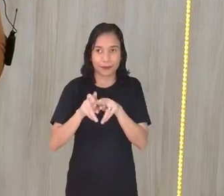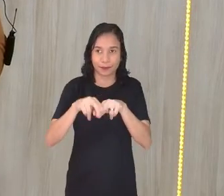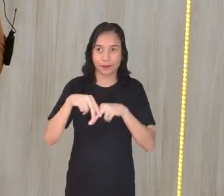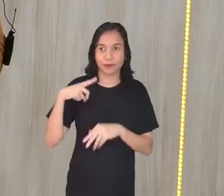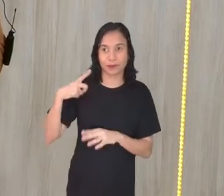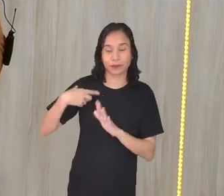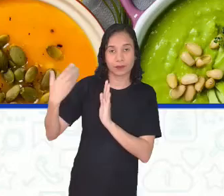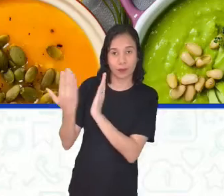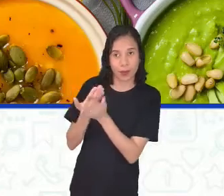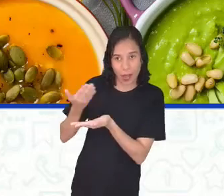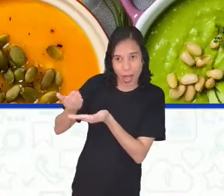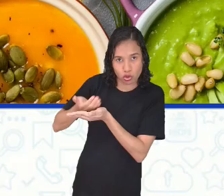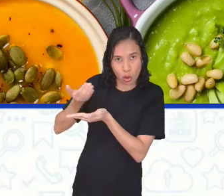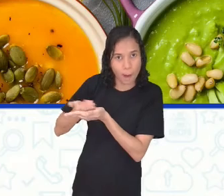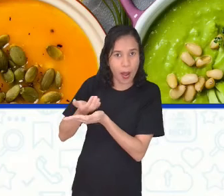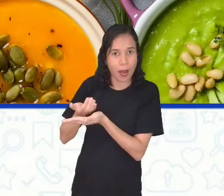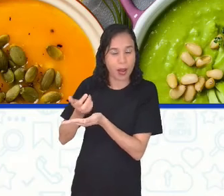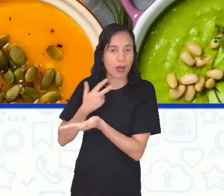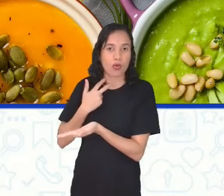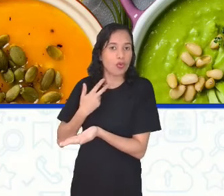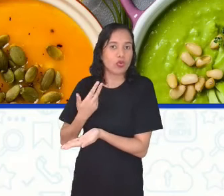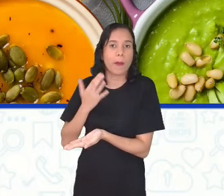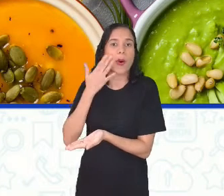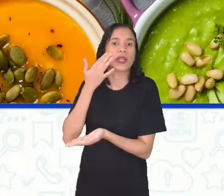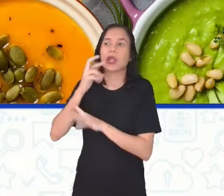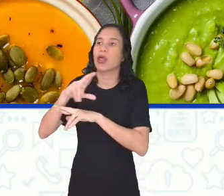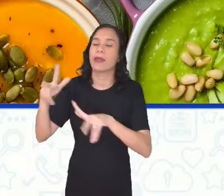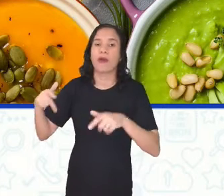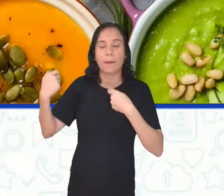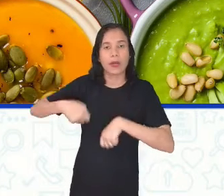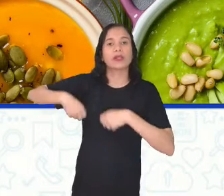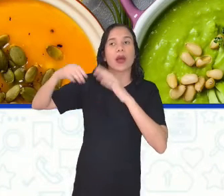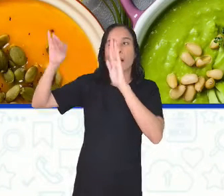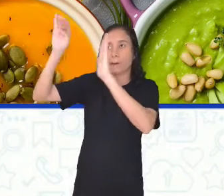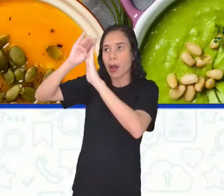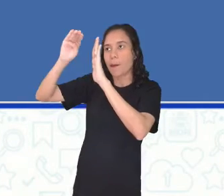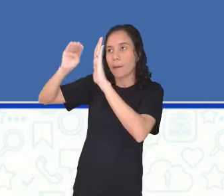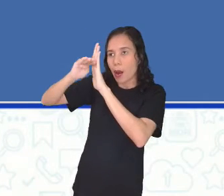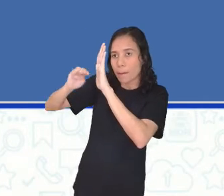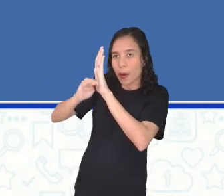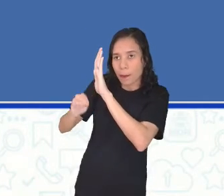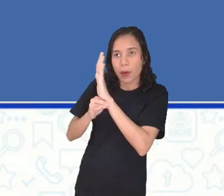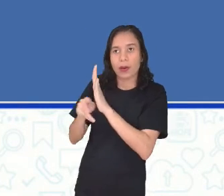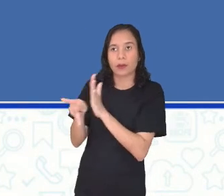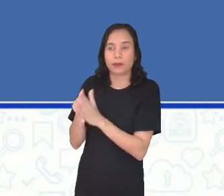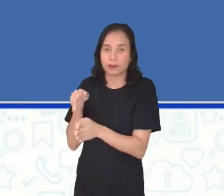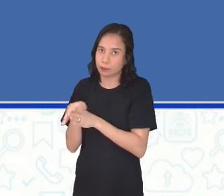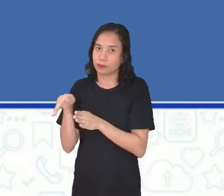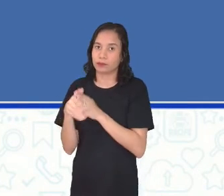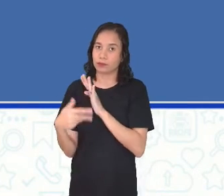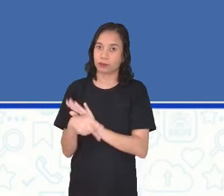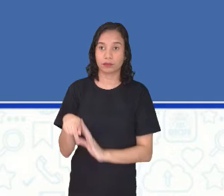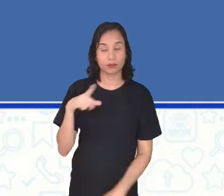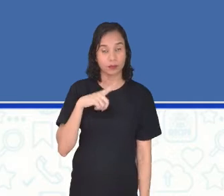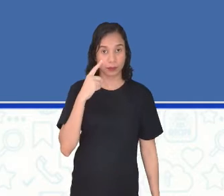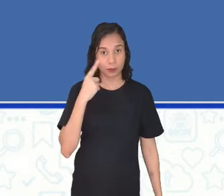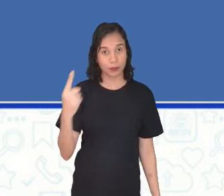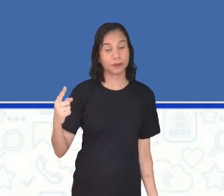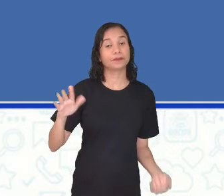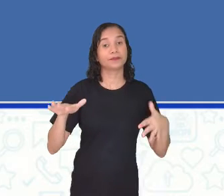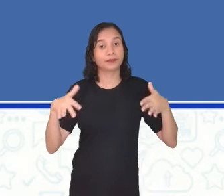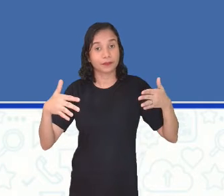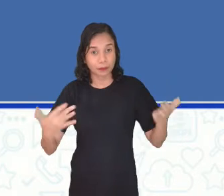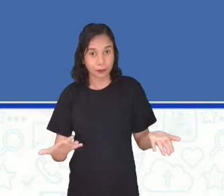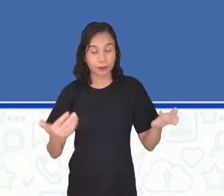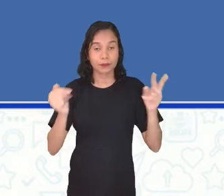a receita de sopa não pode ser compreendida de outra forma que não seja seguir as orientações dadas. A gente já conversou com isso, né?